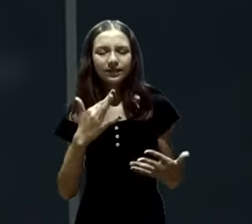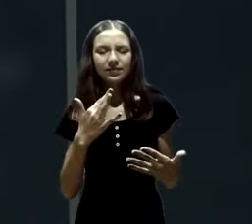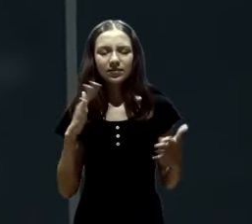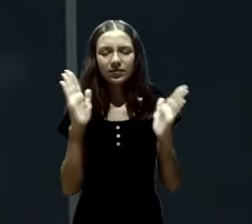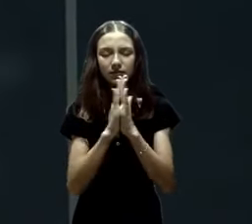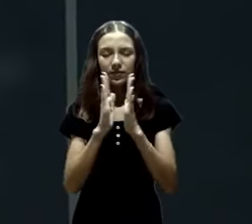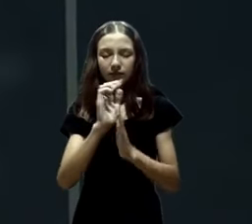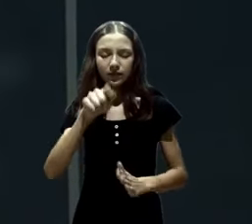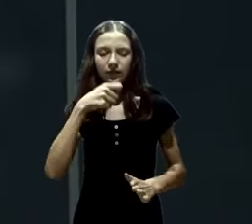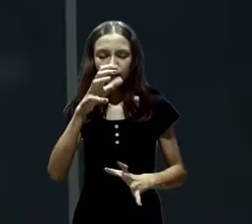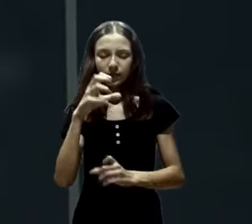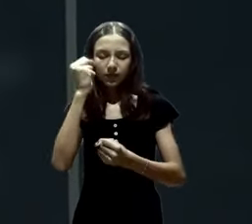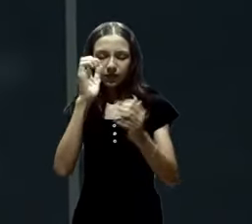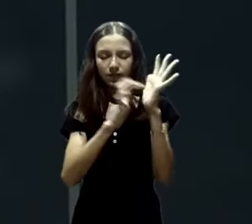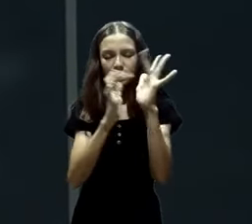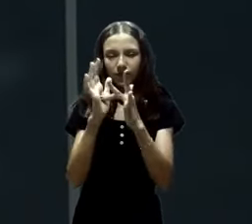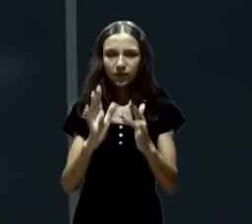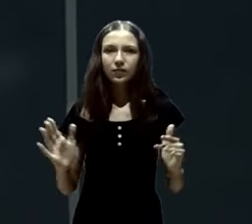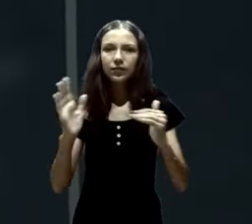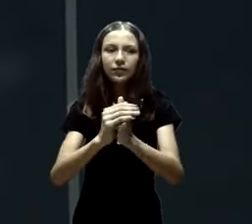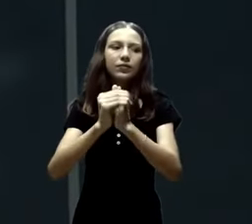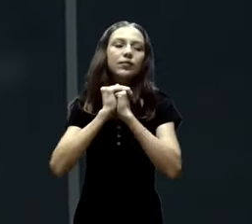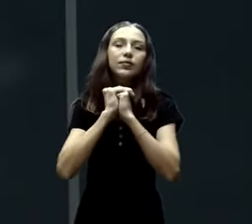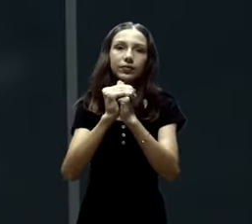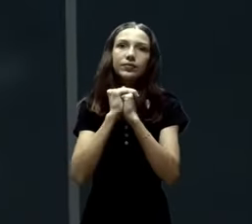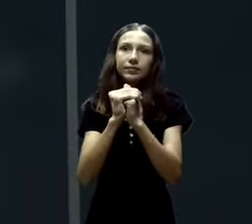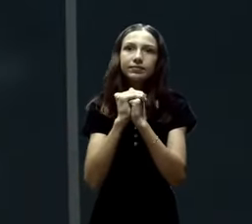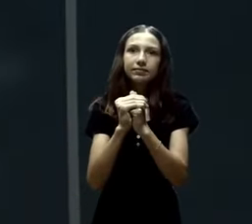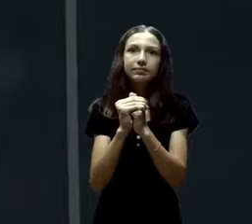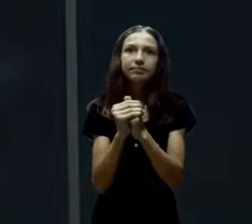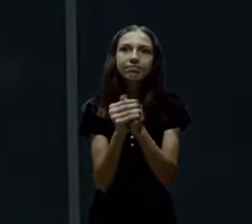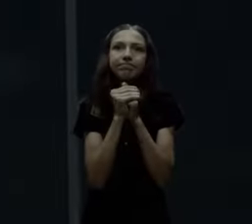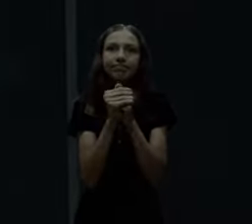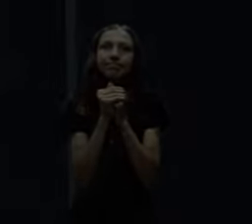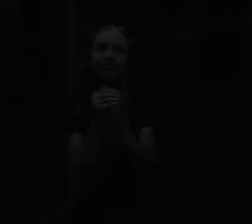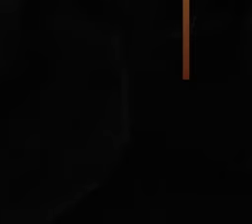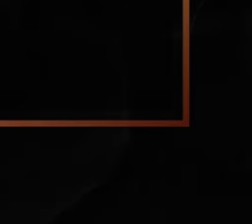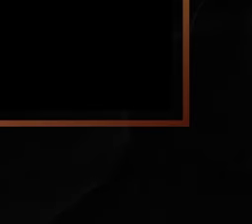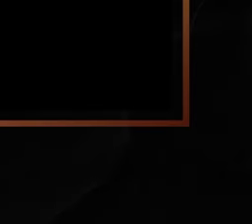Oramos no poderoso nome de Jesus. E você pode comigo dizer amém?